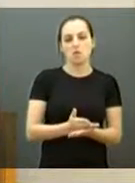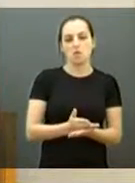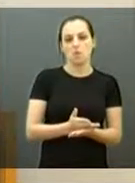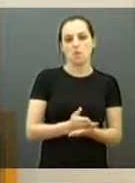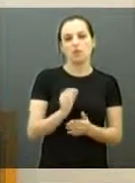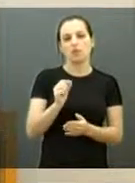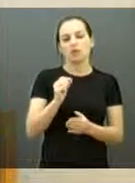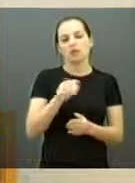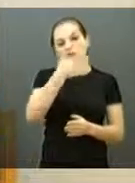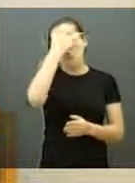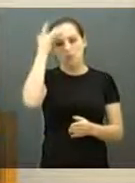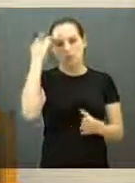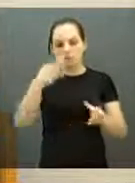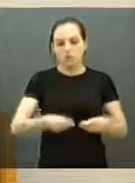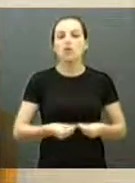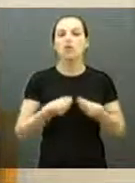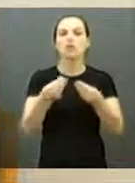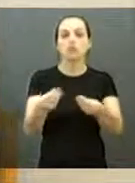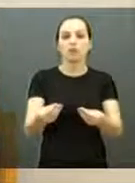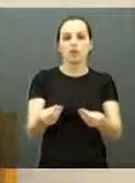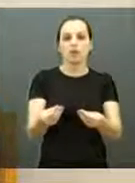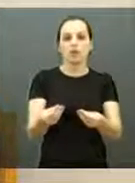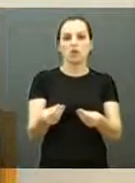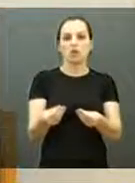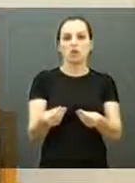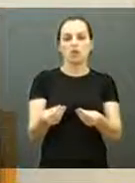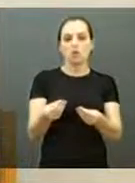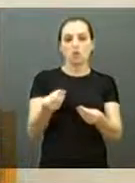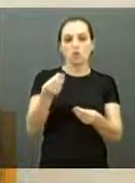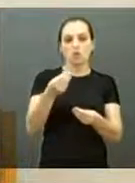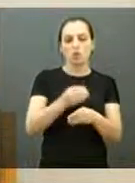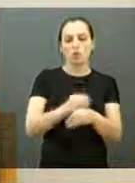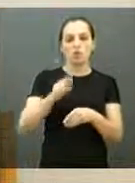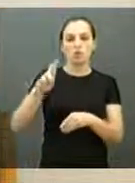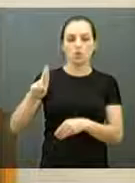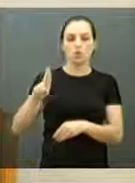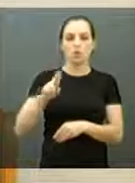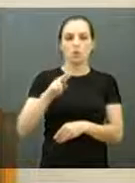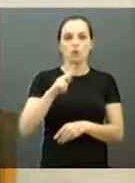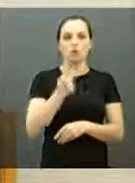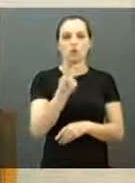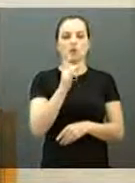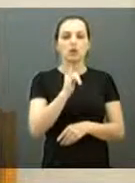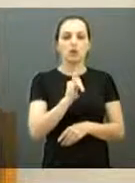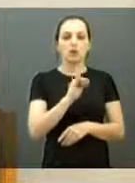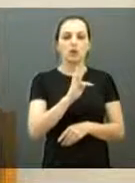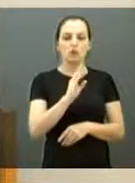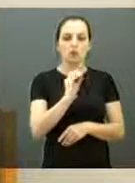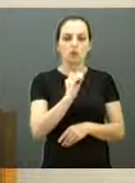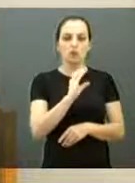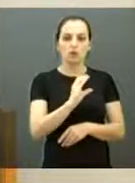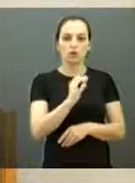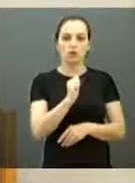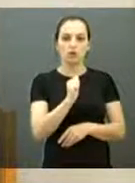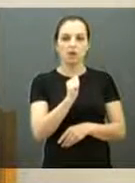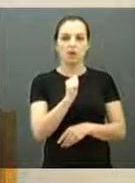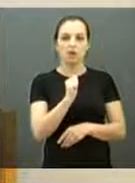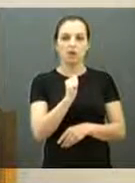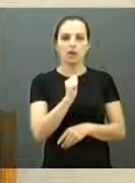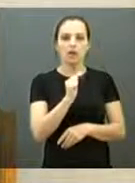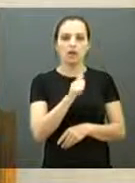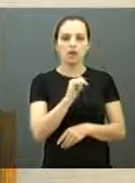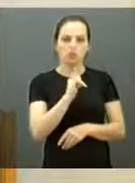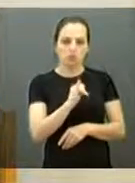senhor deu o prêmio de cidadão benemérito, doutor Itocágio, preste atenção, eu estou citando nomes. Ele dá plantão toda sexta e ele nunca